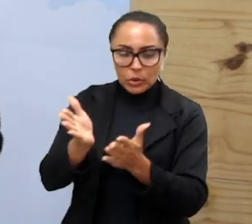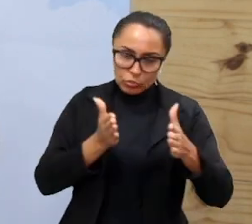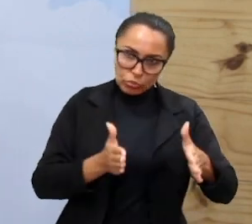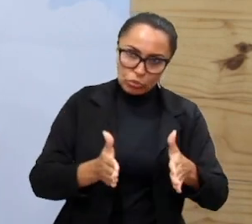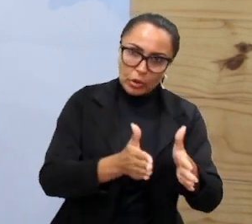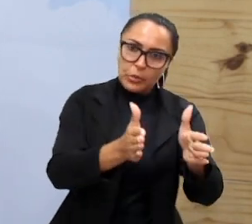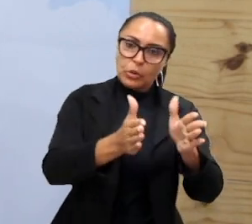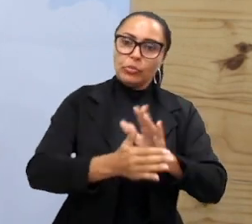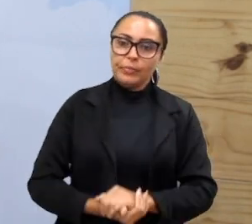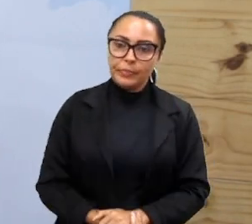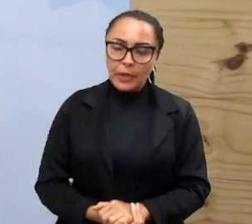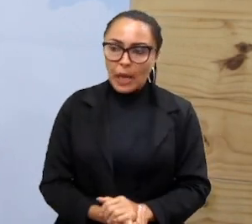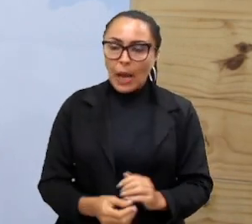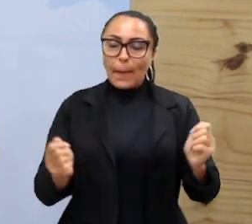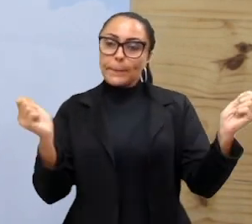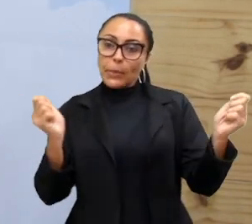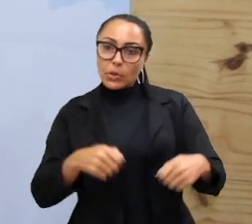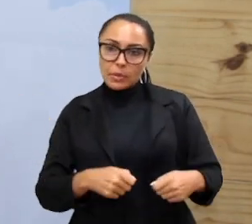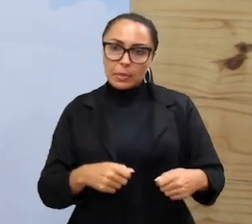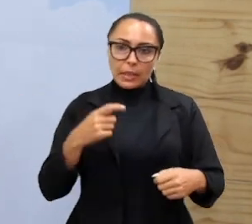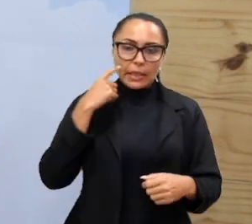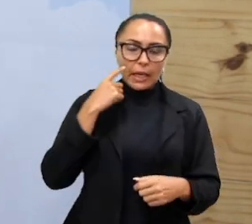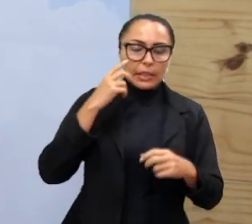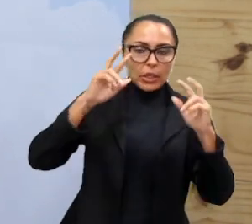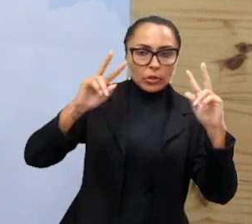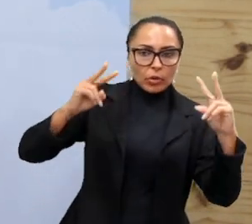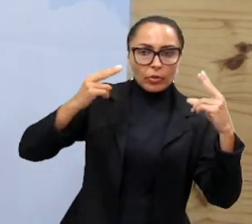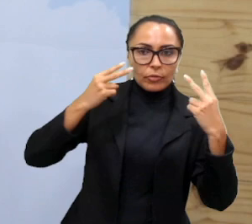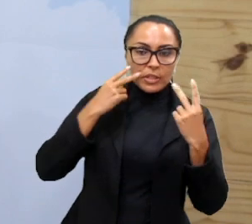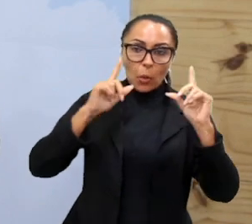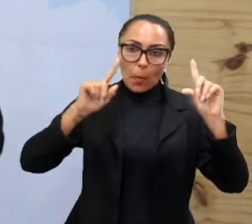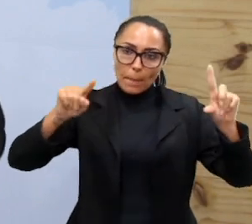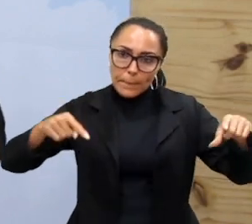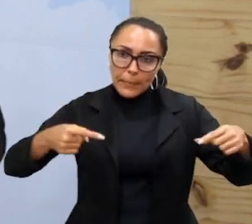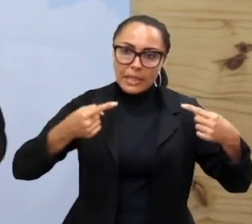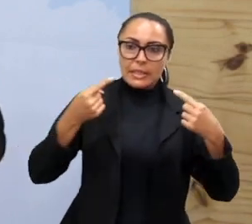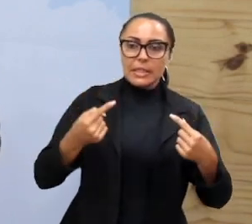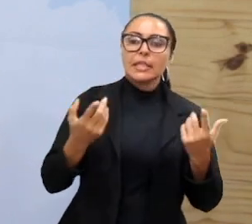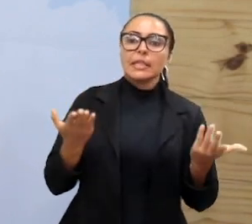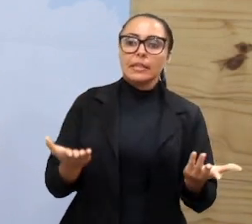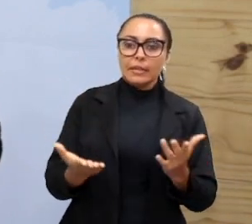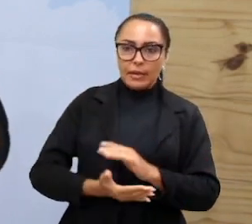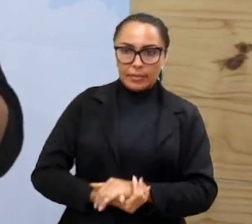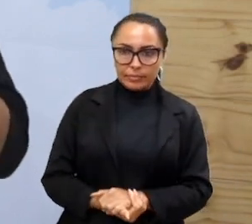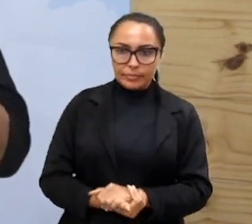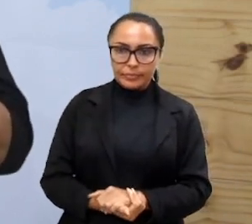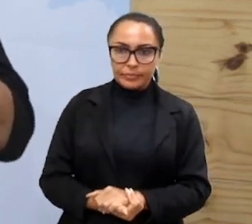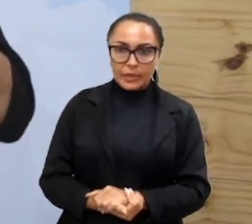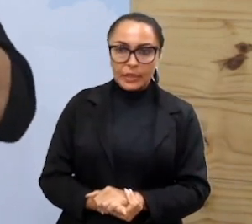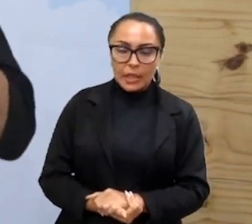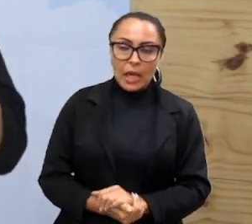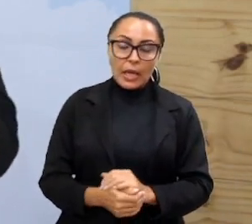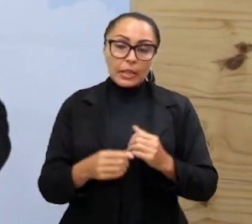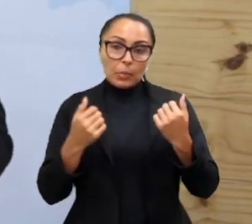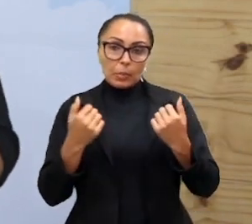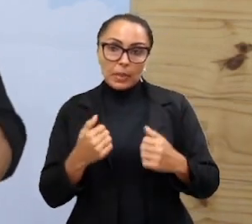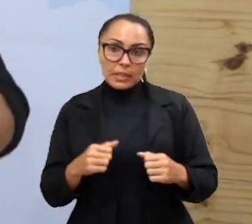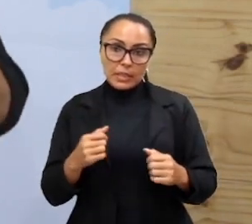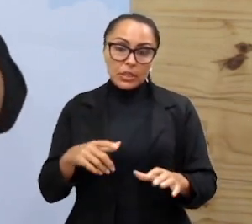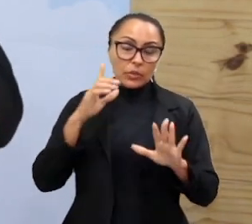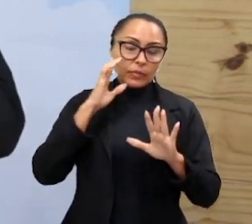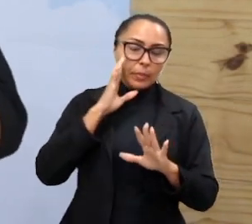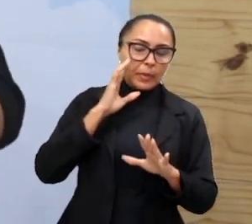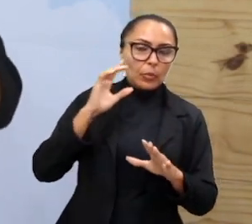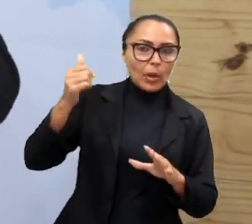uma possibilidade de uma visão mais crítica sobre diferentes assuntos, né? Mas claro que a gente precisa olhar isso num viés pedagógico, como